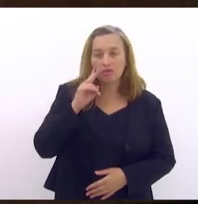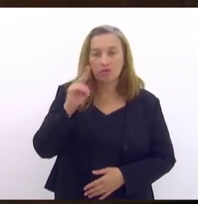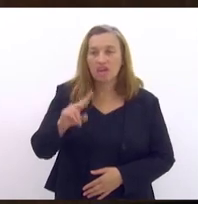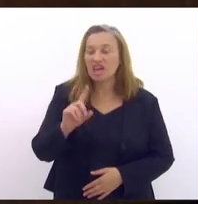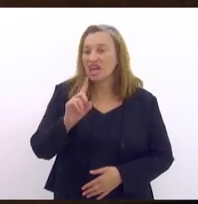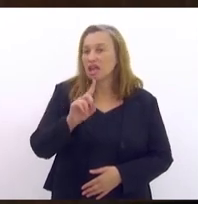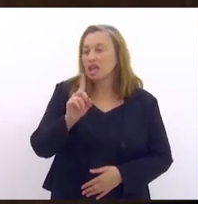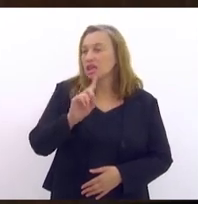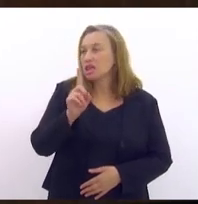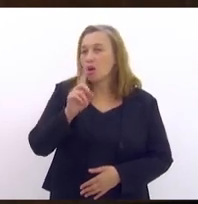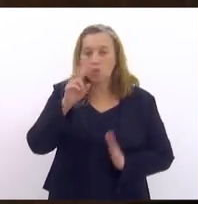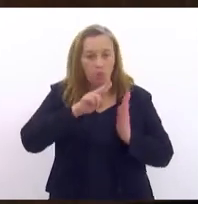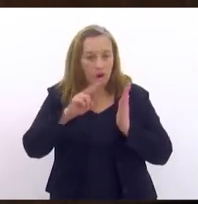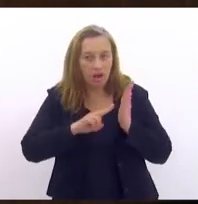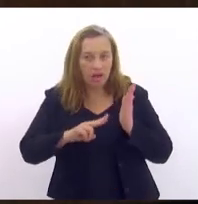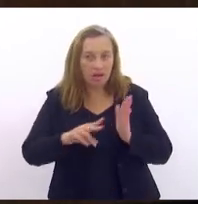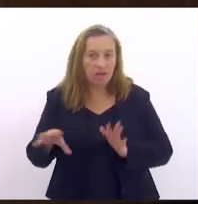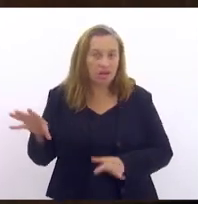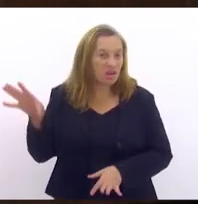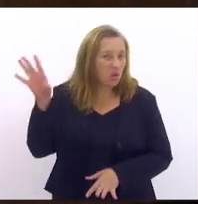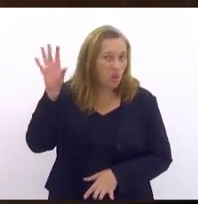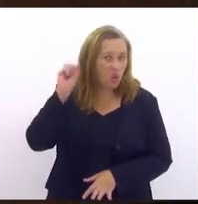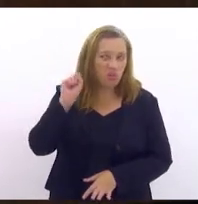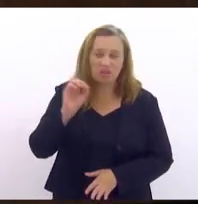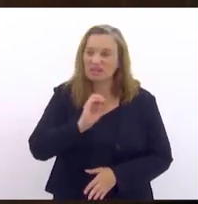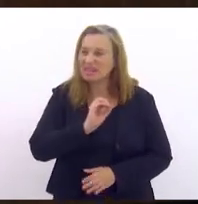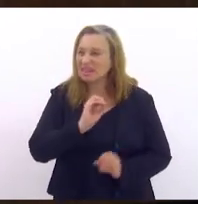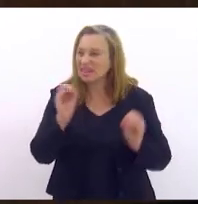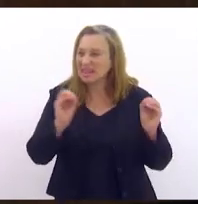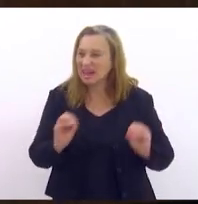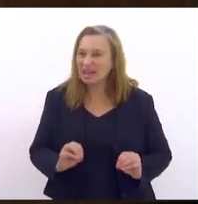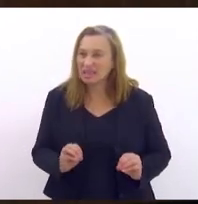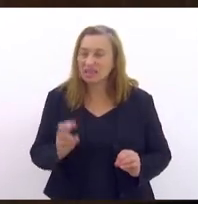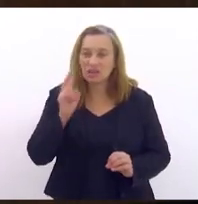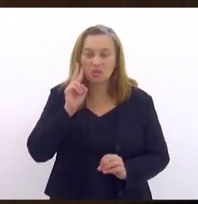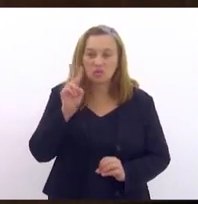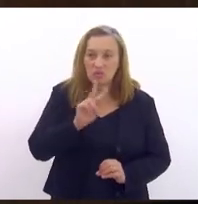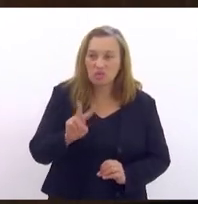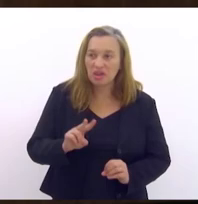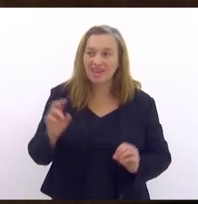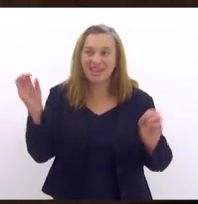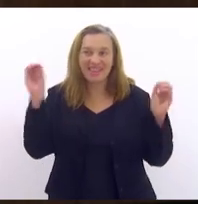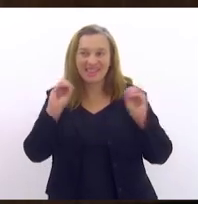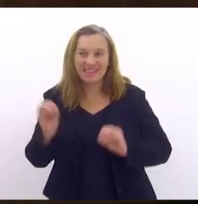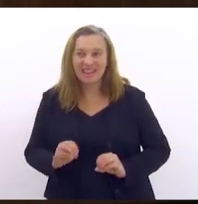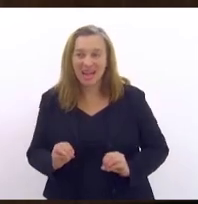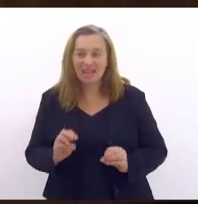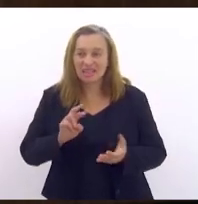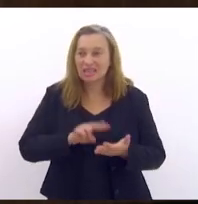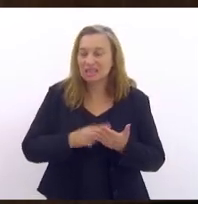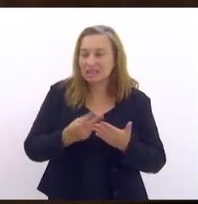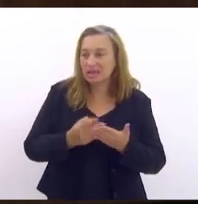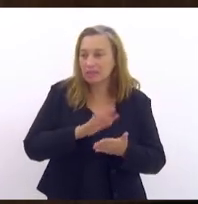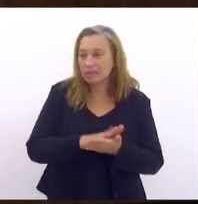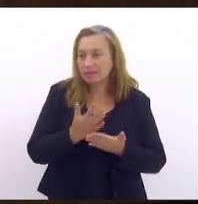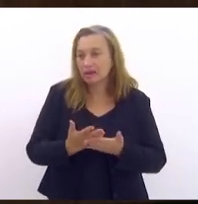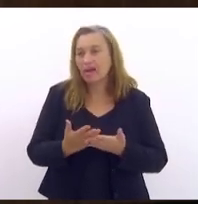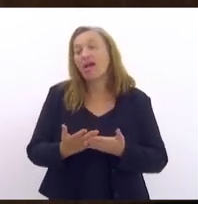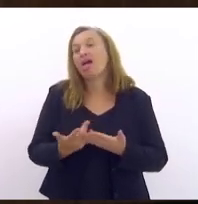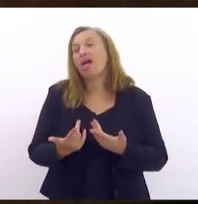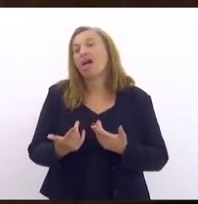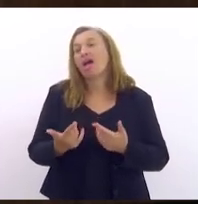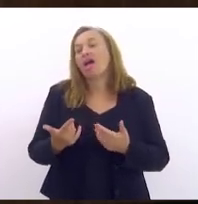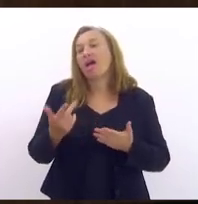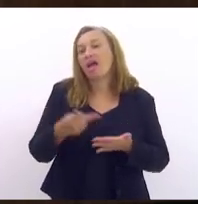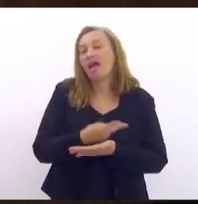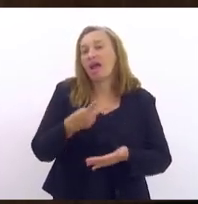lê, mal ouve, mal fala e mal vê. Não foi interpreta eu que falei. De forma equivocada. fazer uma